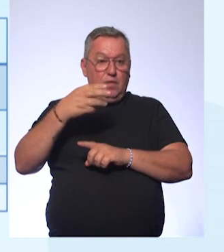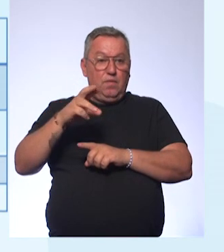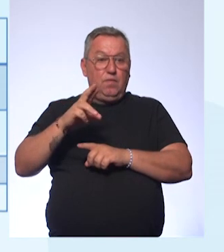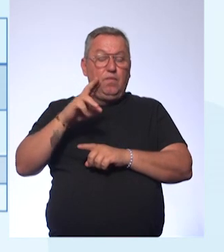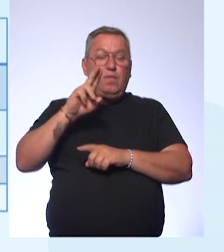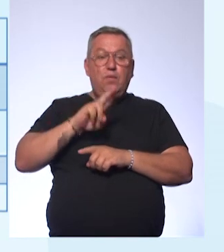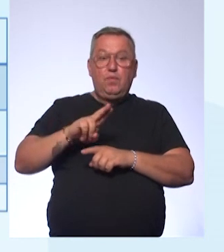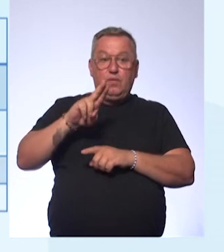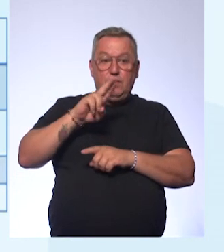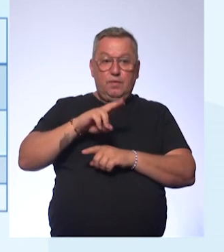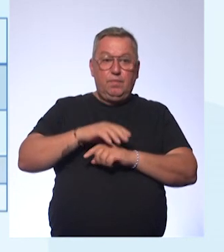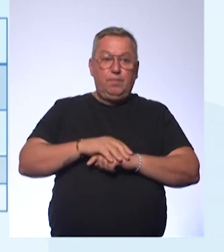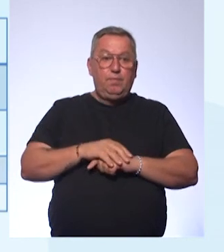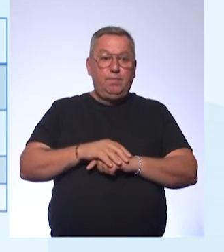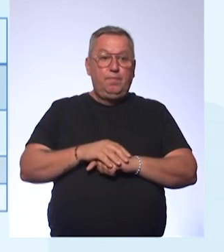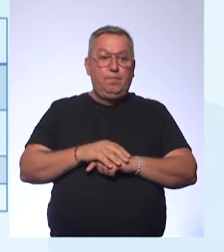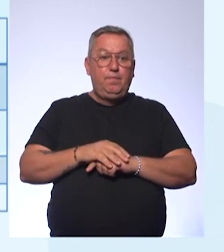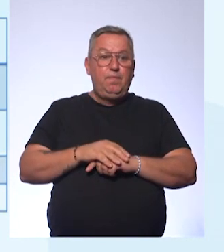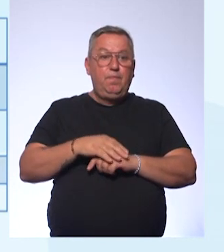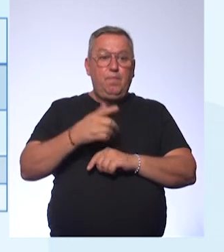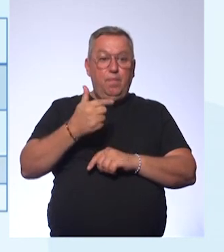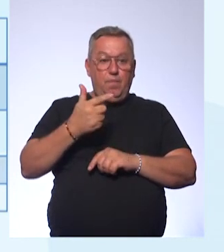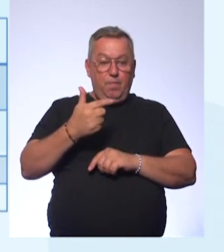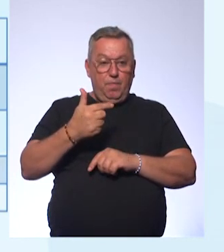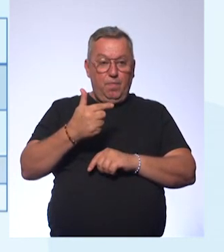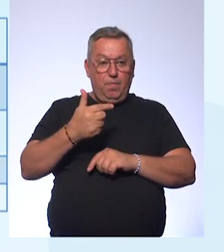vamos utilizar 112